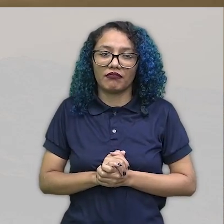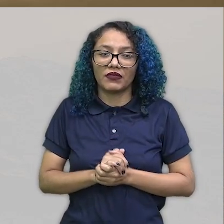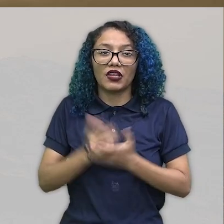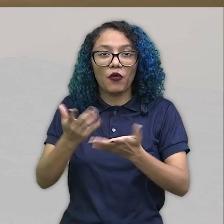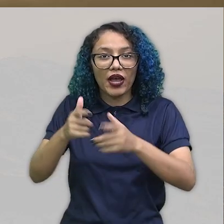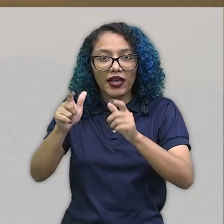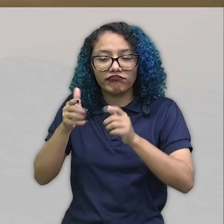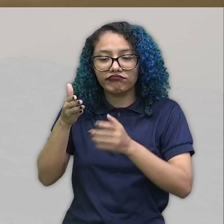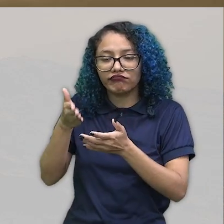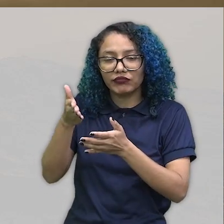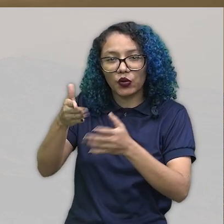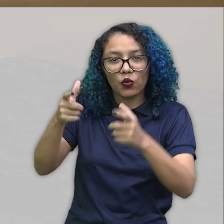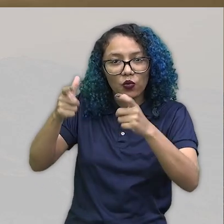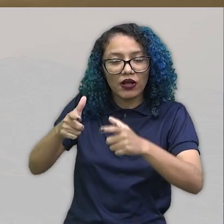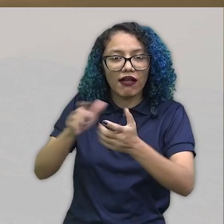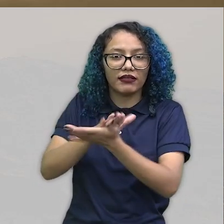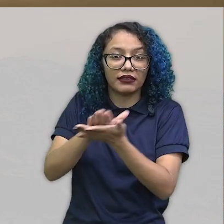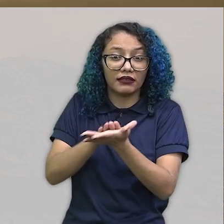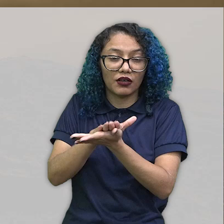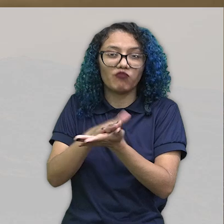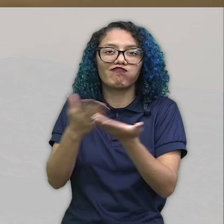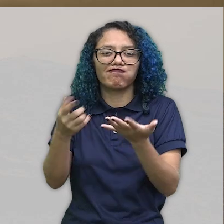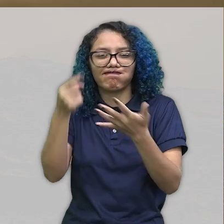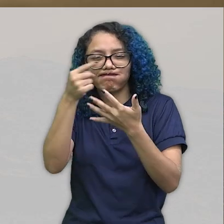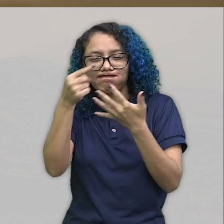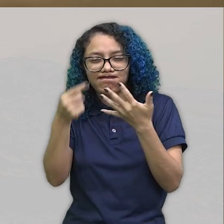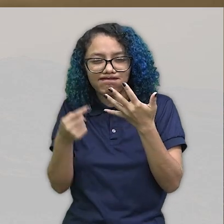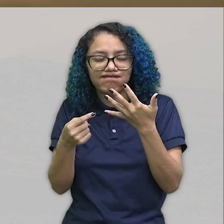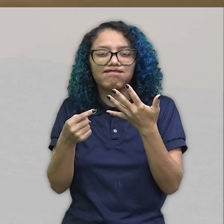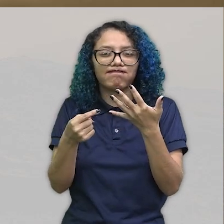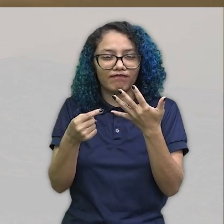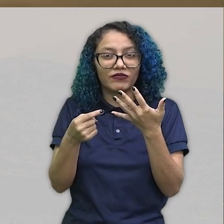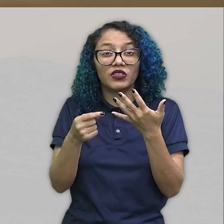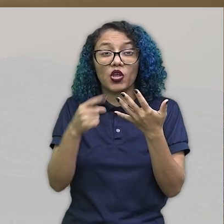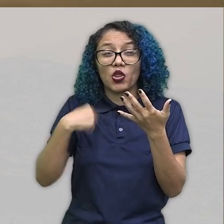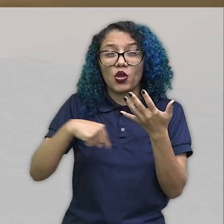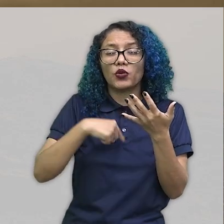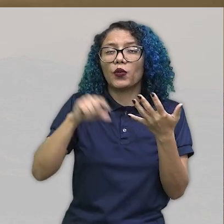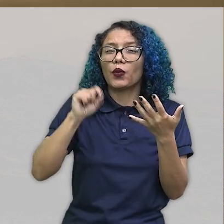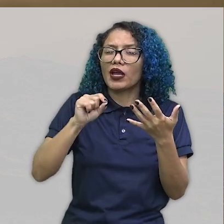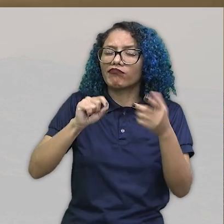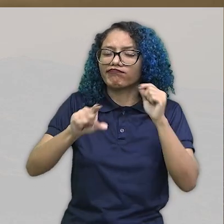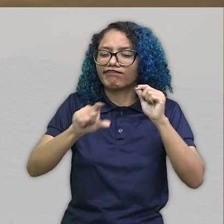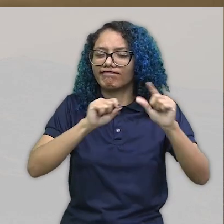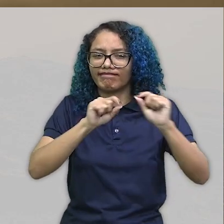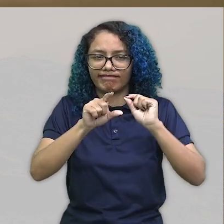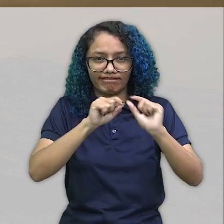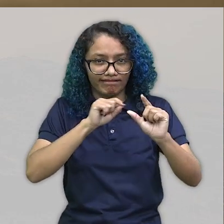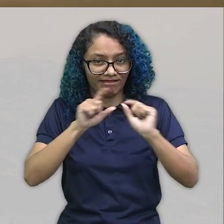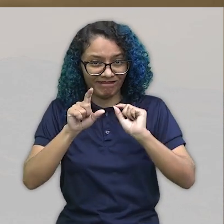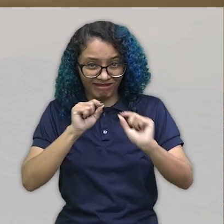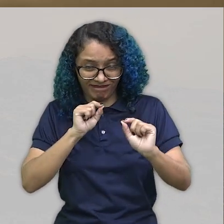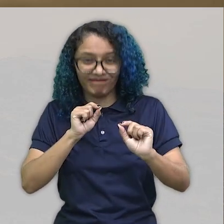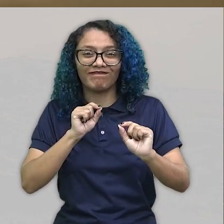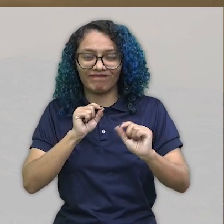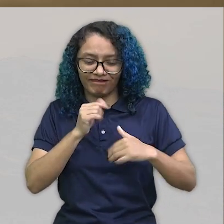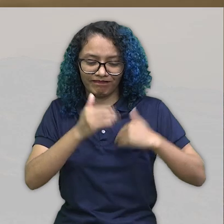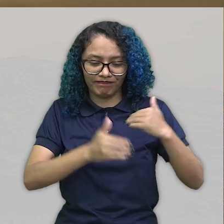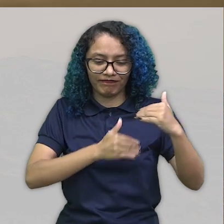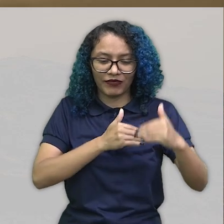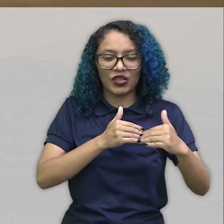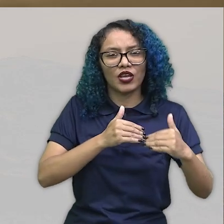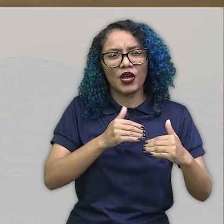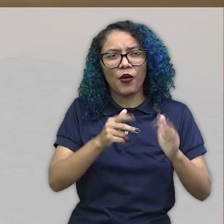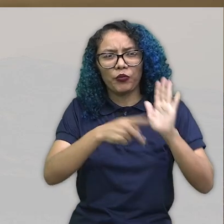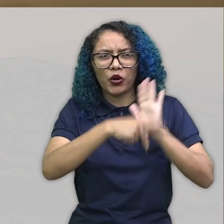dessa autonomia moral e existencial, nós fazemos o quê? Escolhas na vida. E nós traçamos o quê?